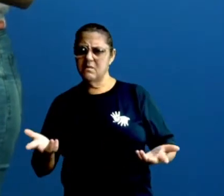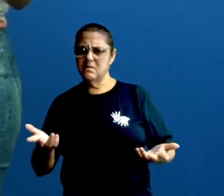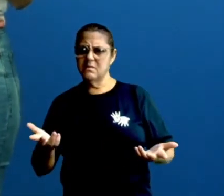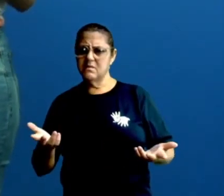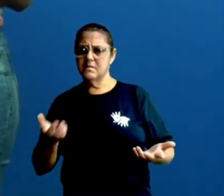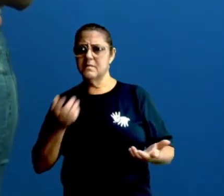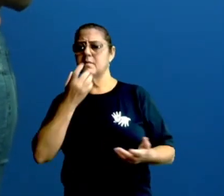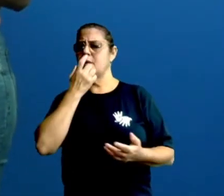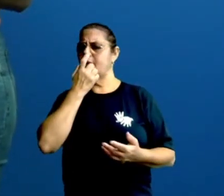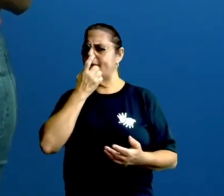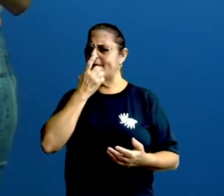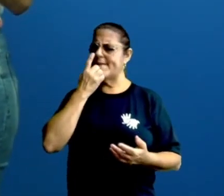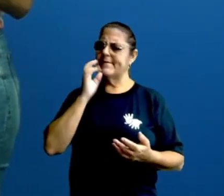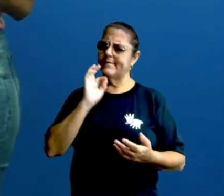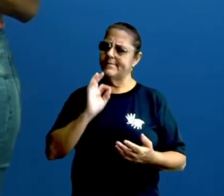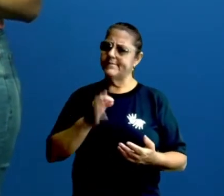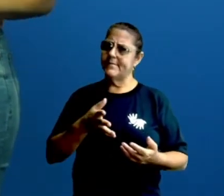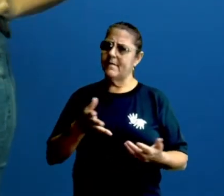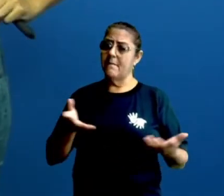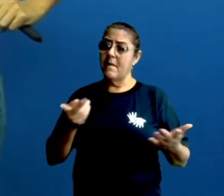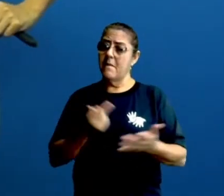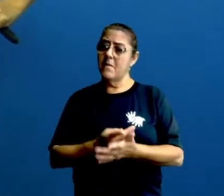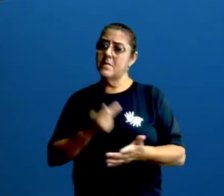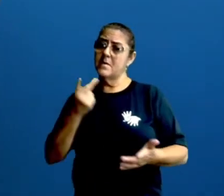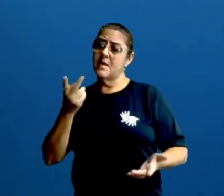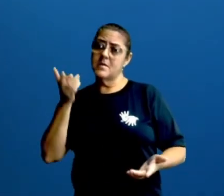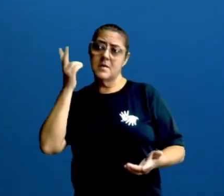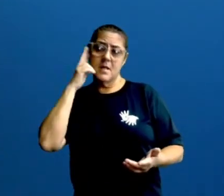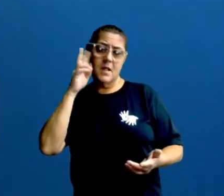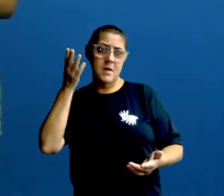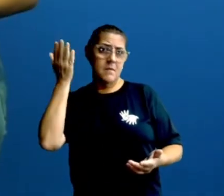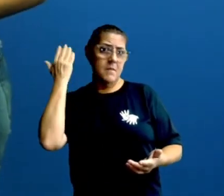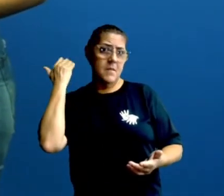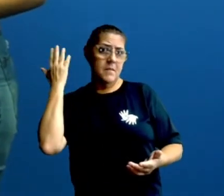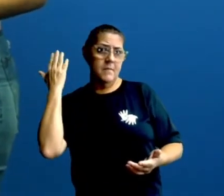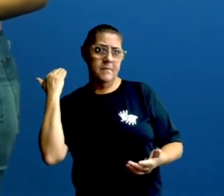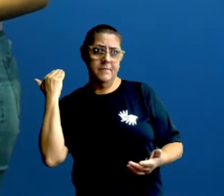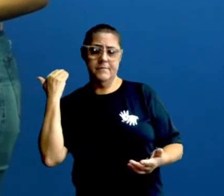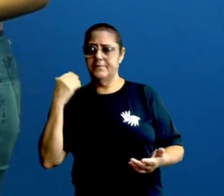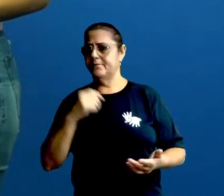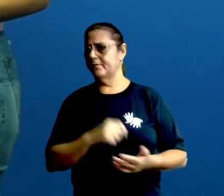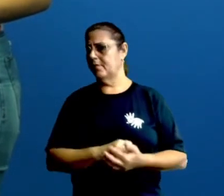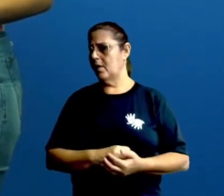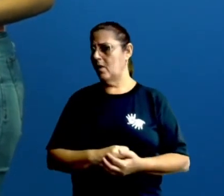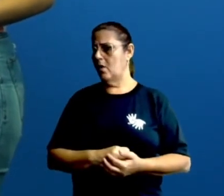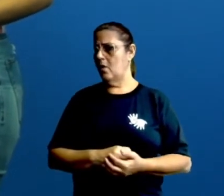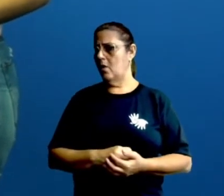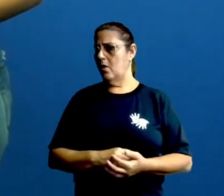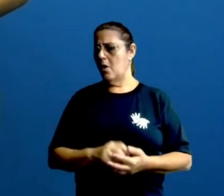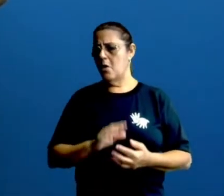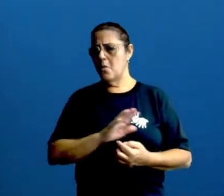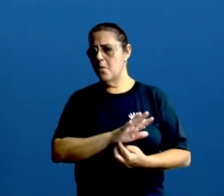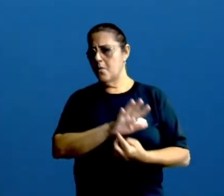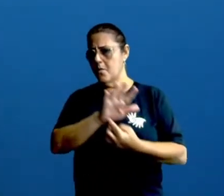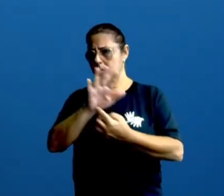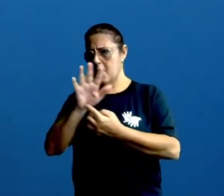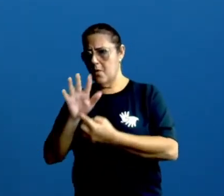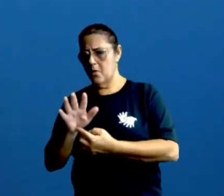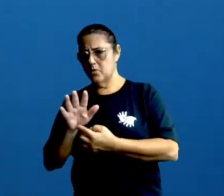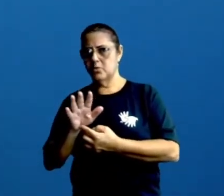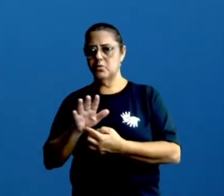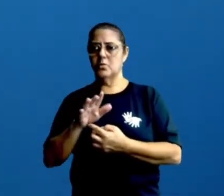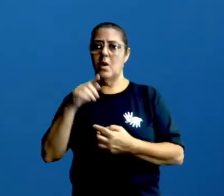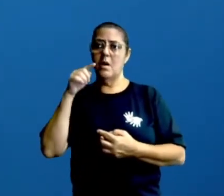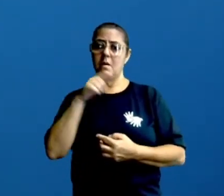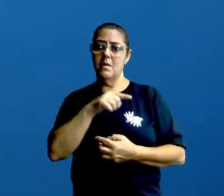Palmares? Exatamente. Mas o que é que acontece? Lembra no slide anterior, quando eu mostro